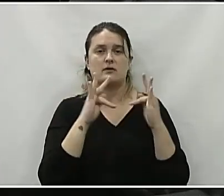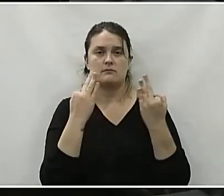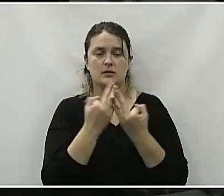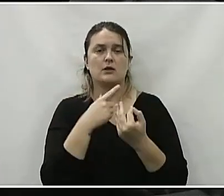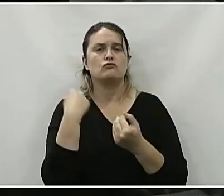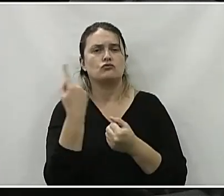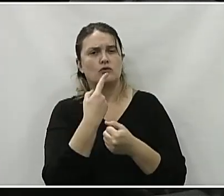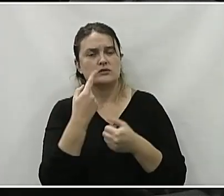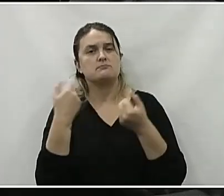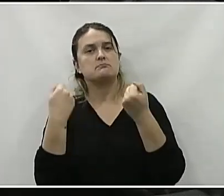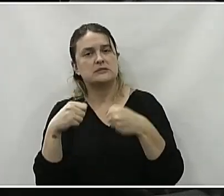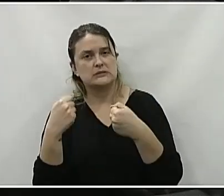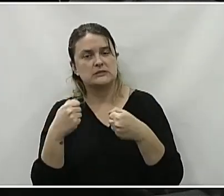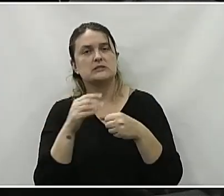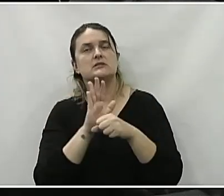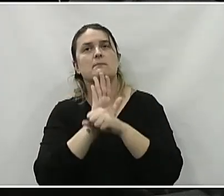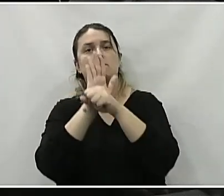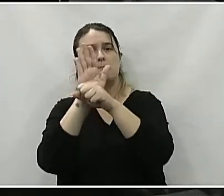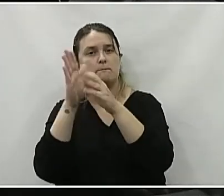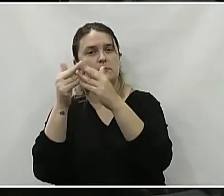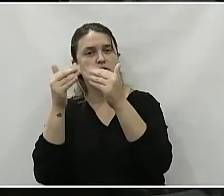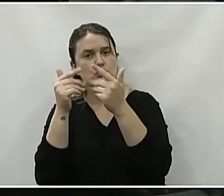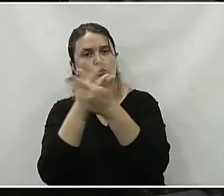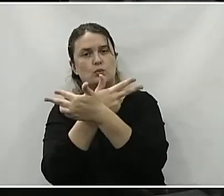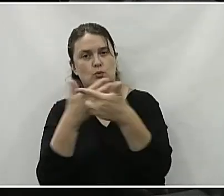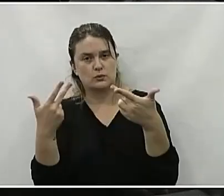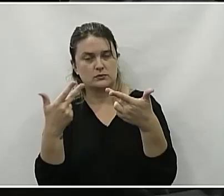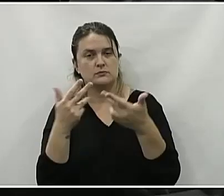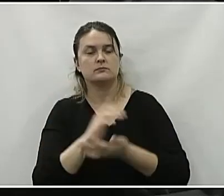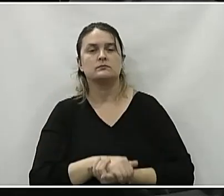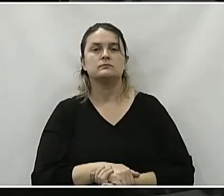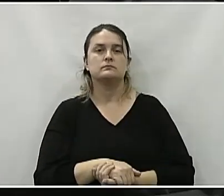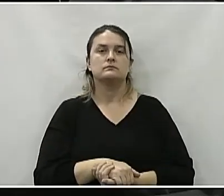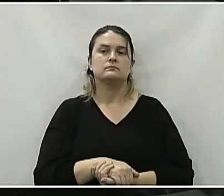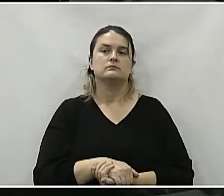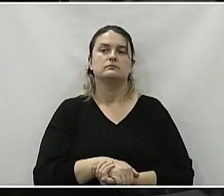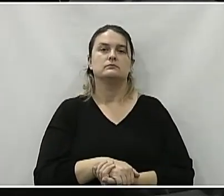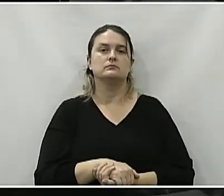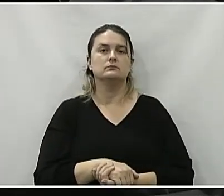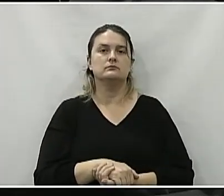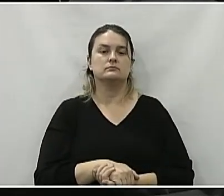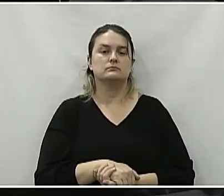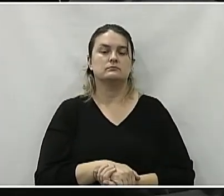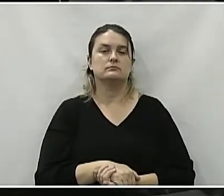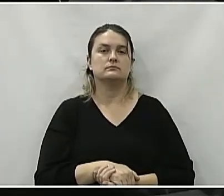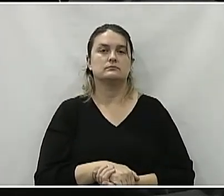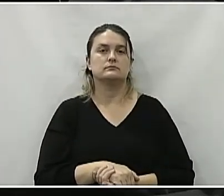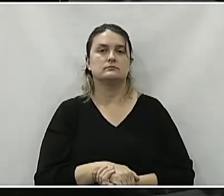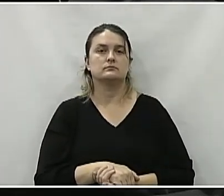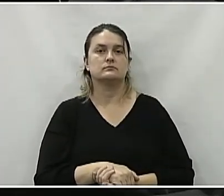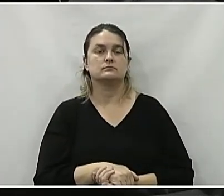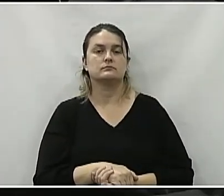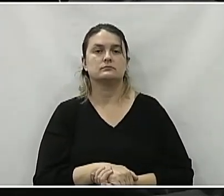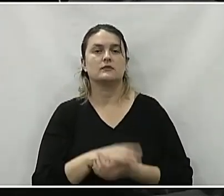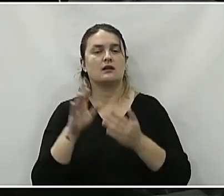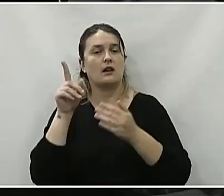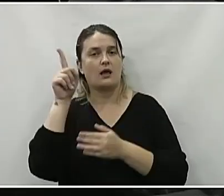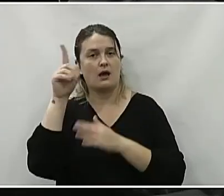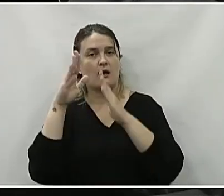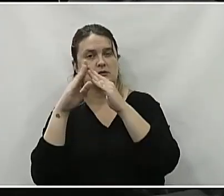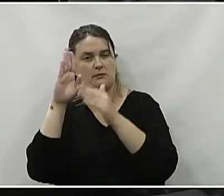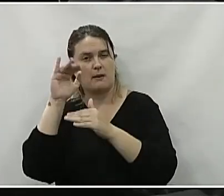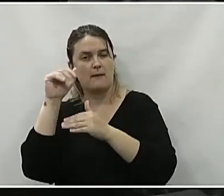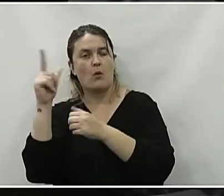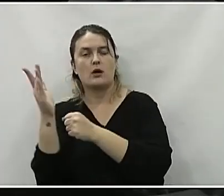procurou, precisou, necessitou de alguns equipamentos que eles têm lá e nos auxiliaram